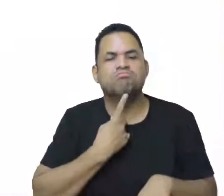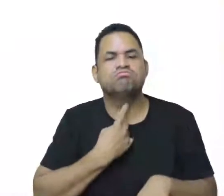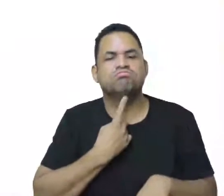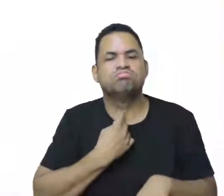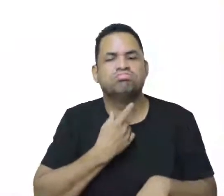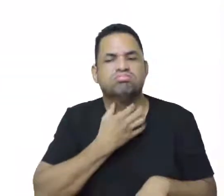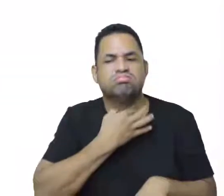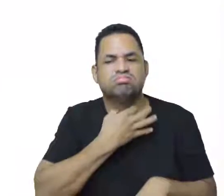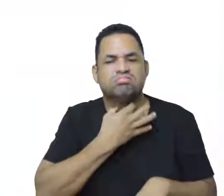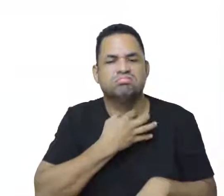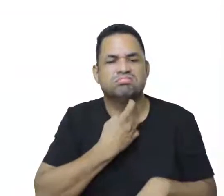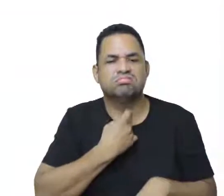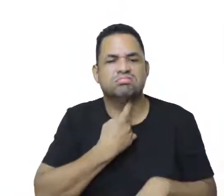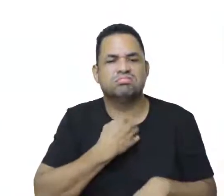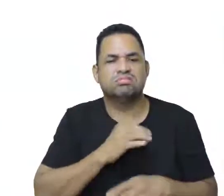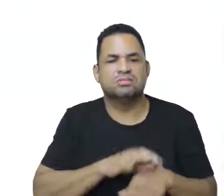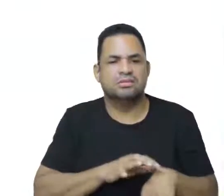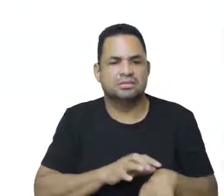coceira na garganta,